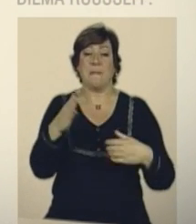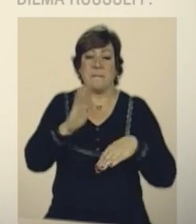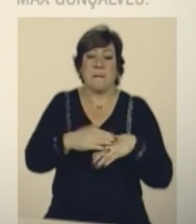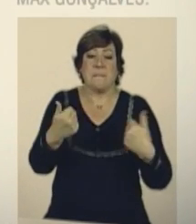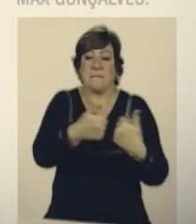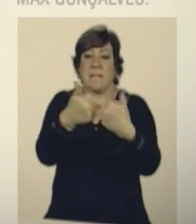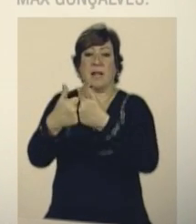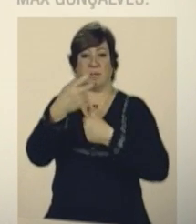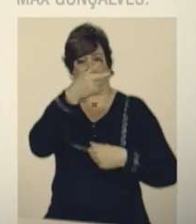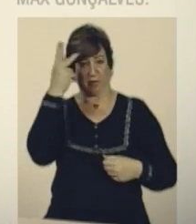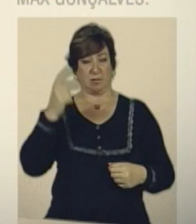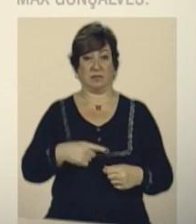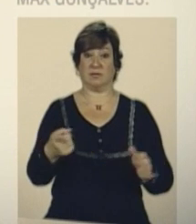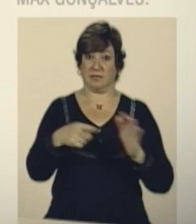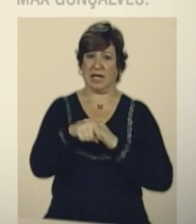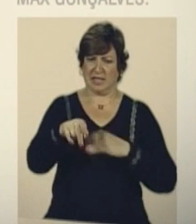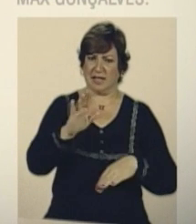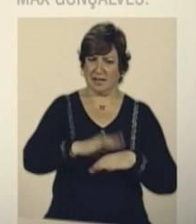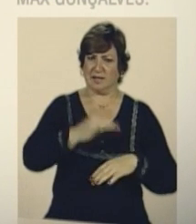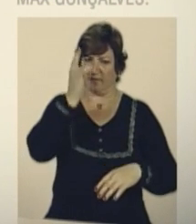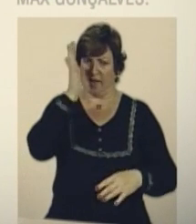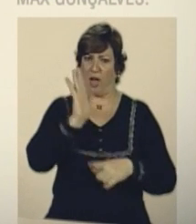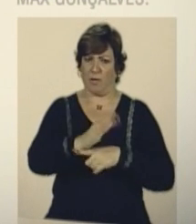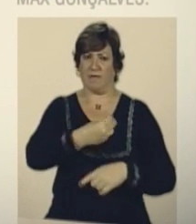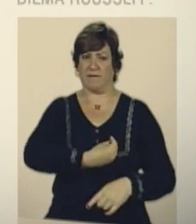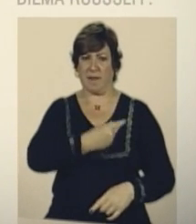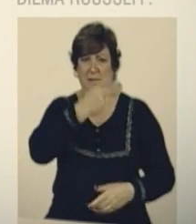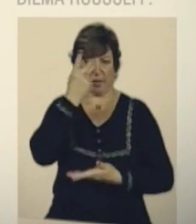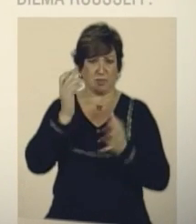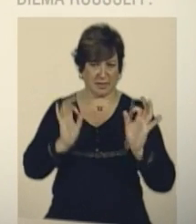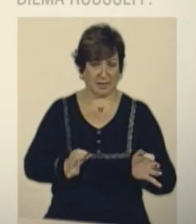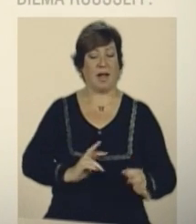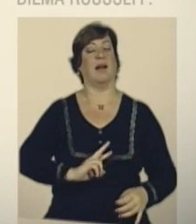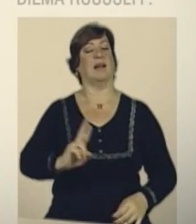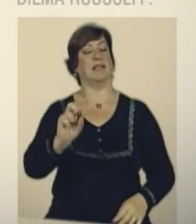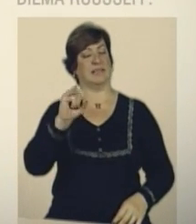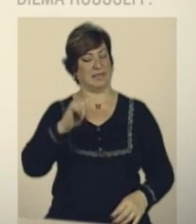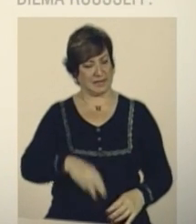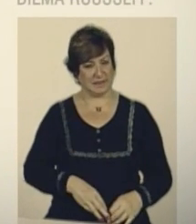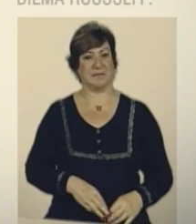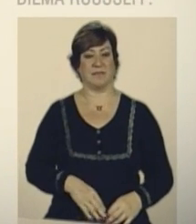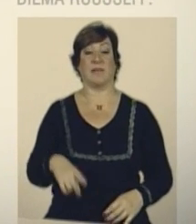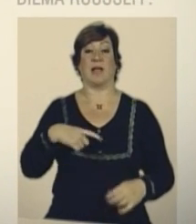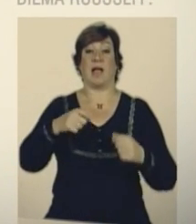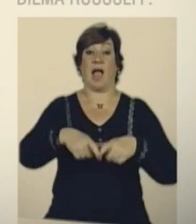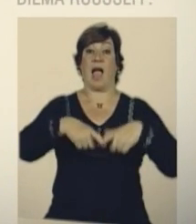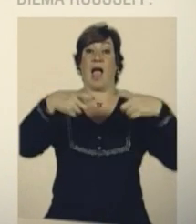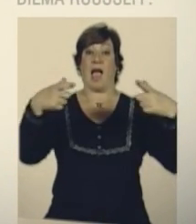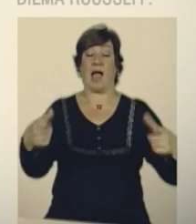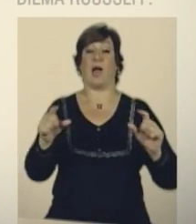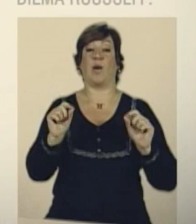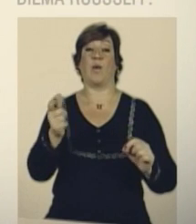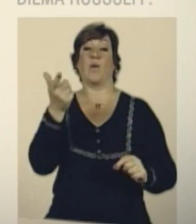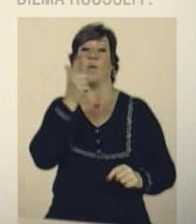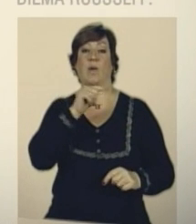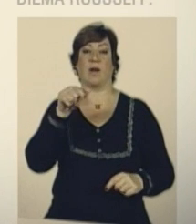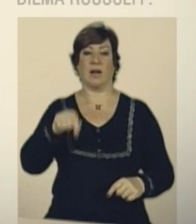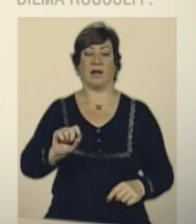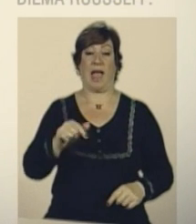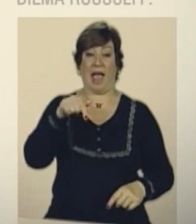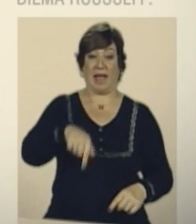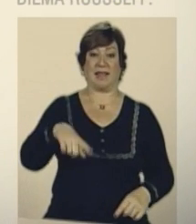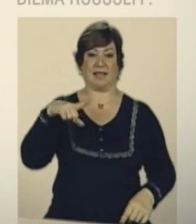populações e Isso facilita a vida das pessoas não é presidenta ah facilita muito a ampliação do aqu tem Farmácia